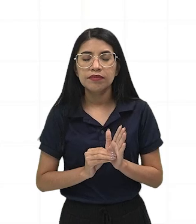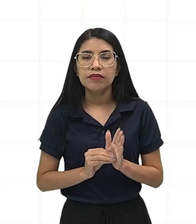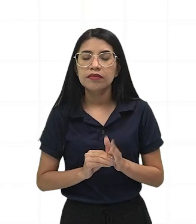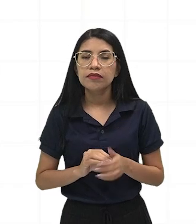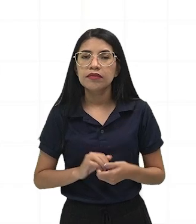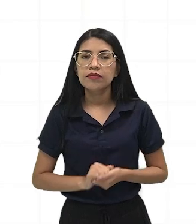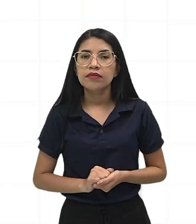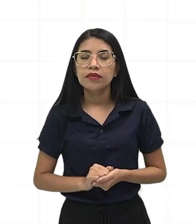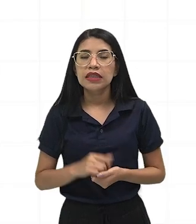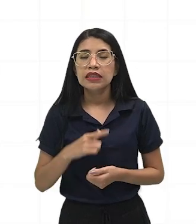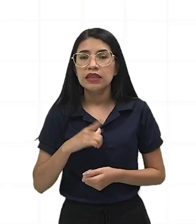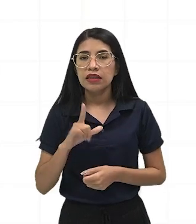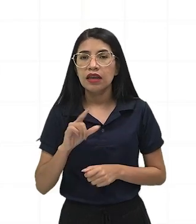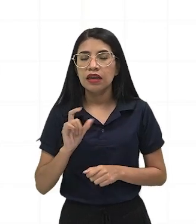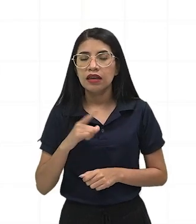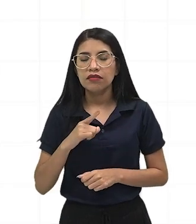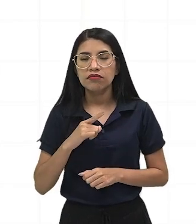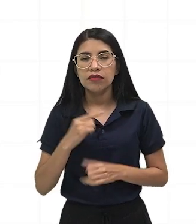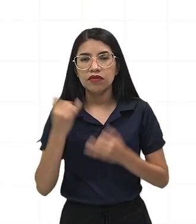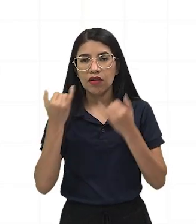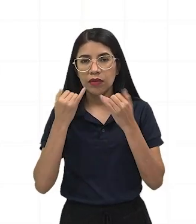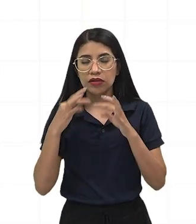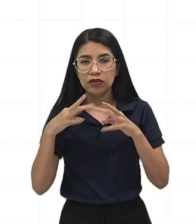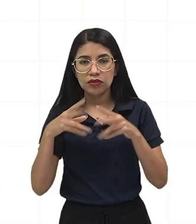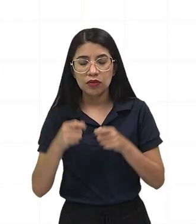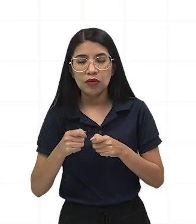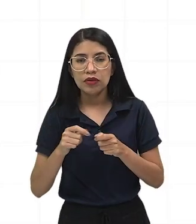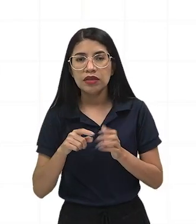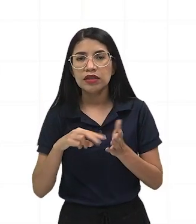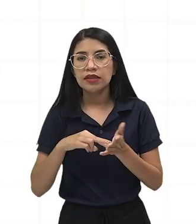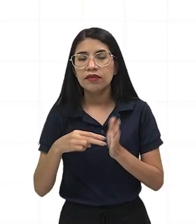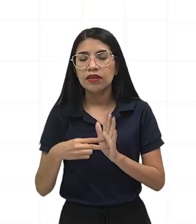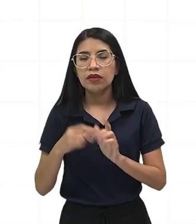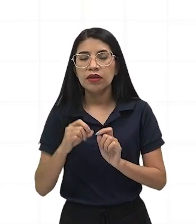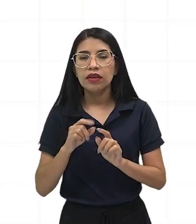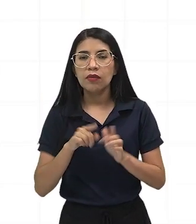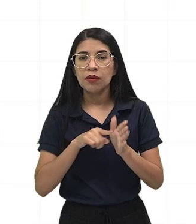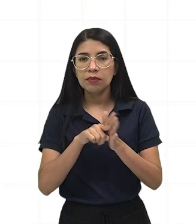você está diante de uma pesquisa